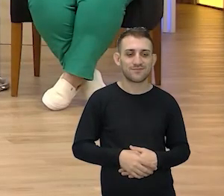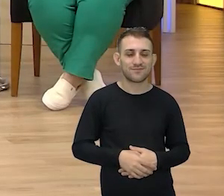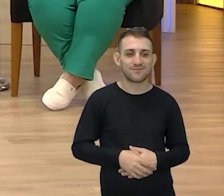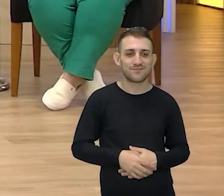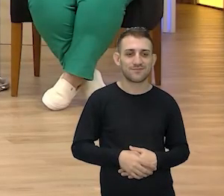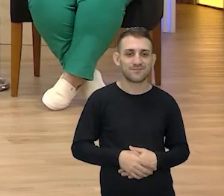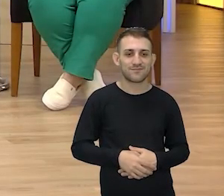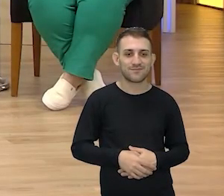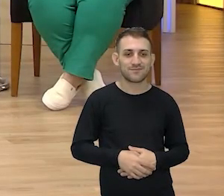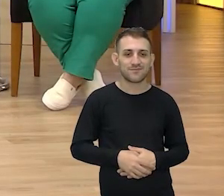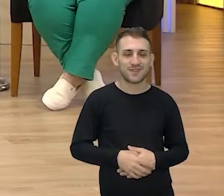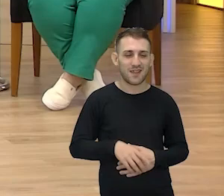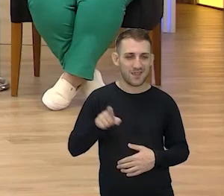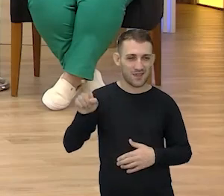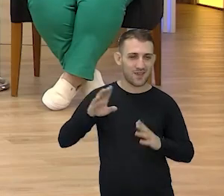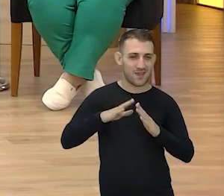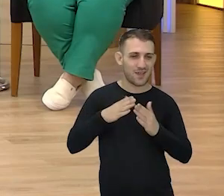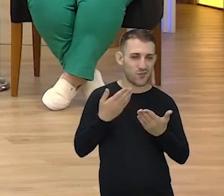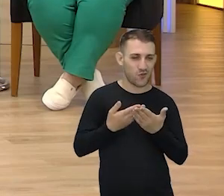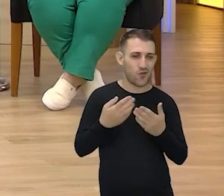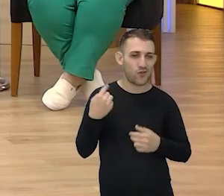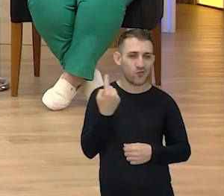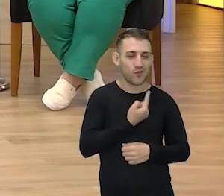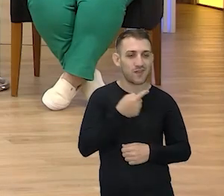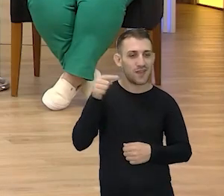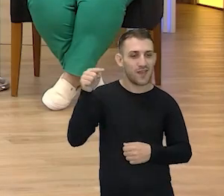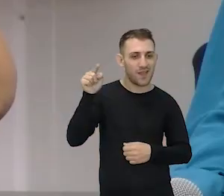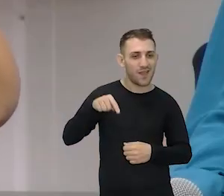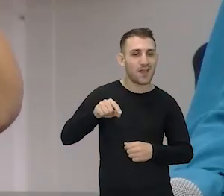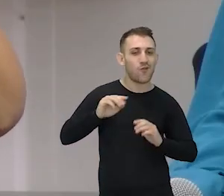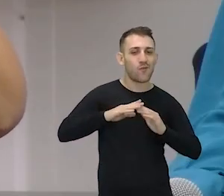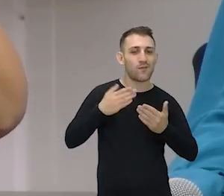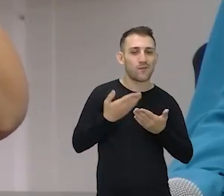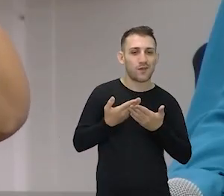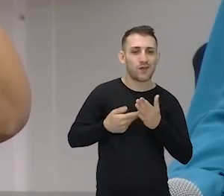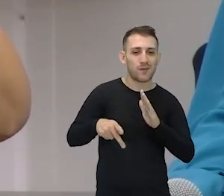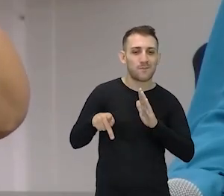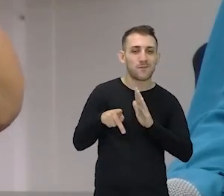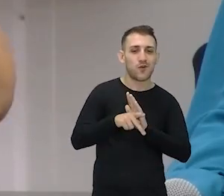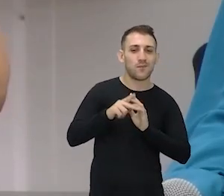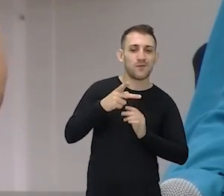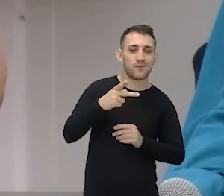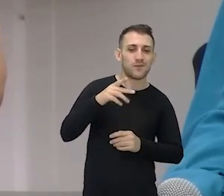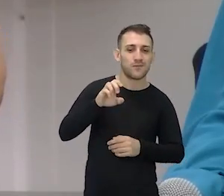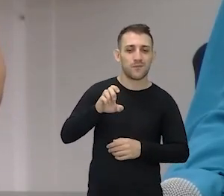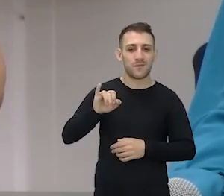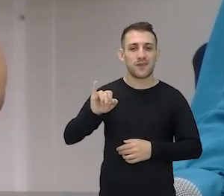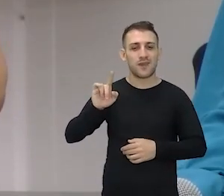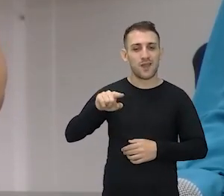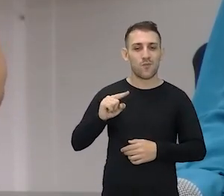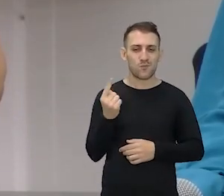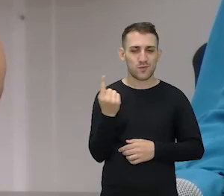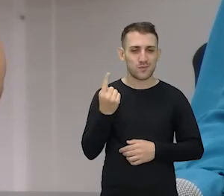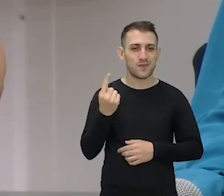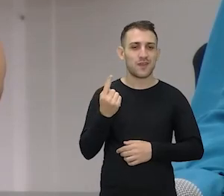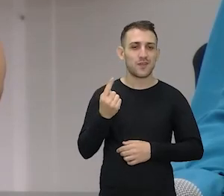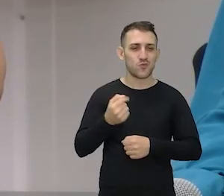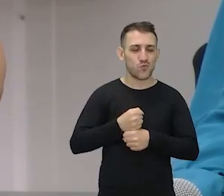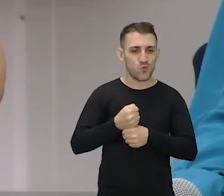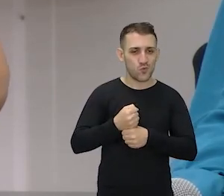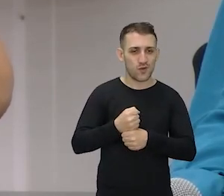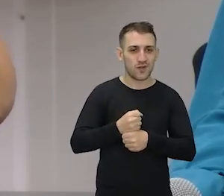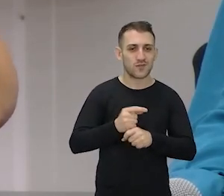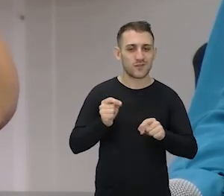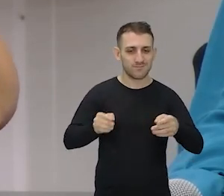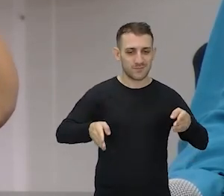Bom, essa é a nossa escola. É uma escola ingressante no PEI, é nosso primeiro ano de